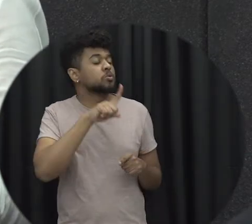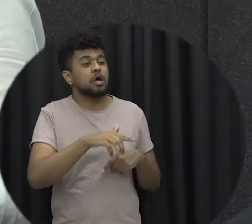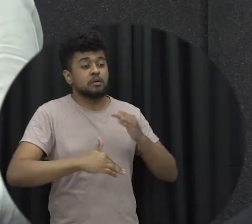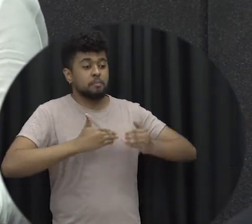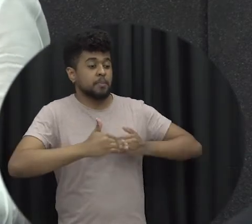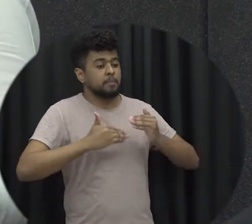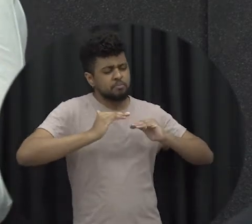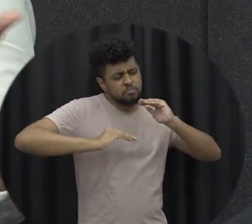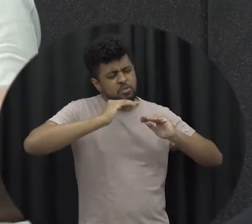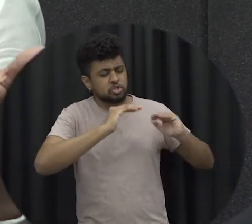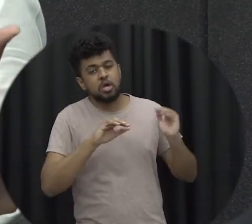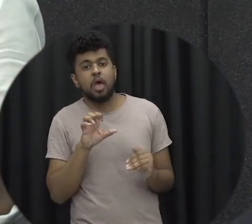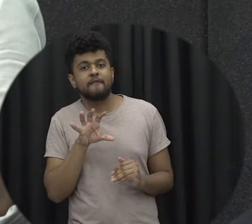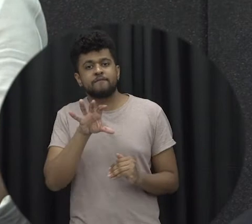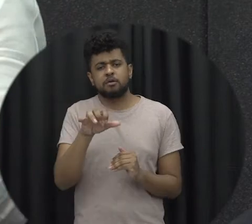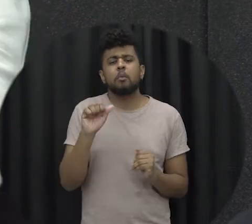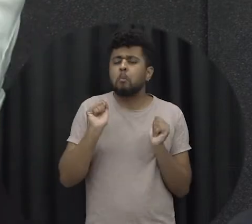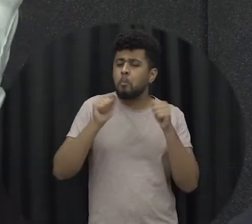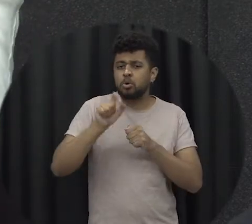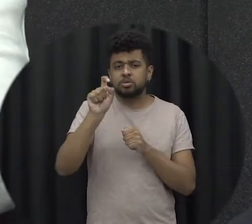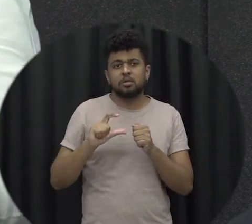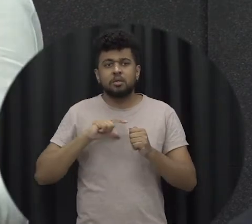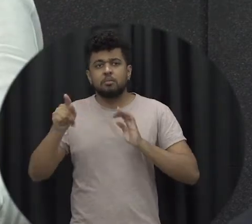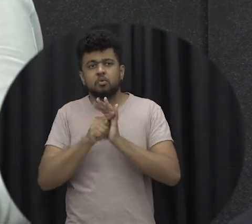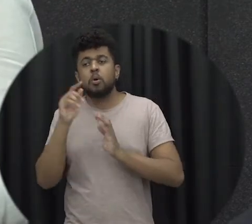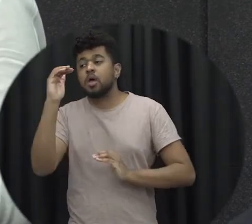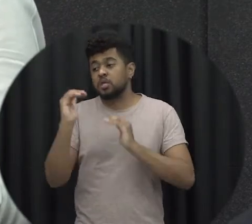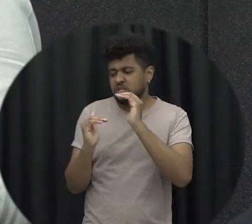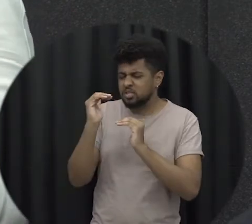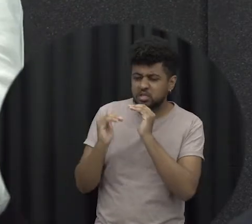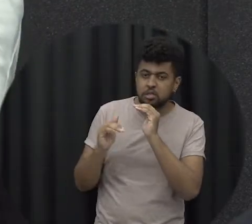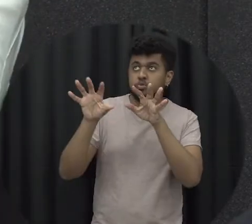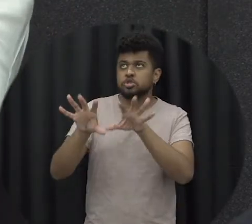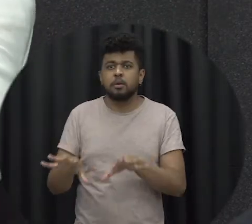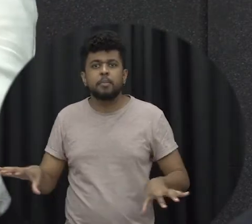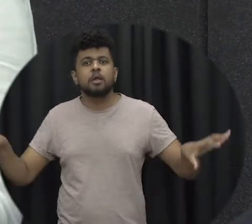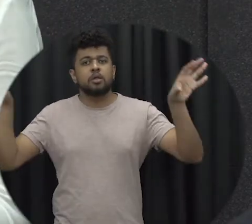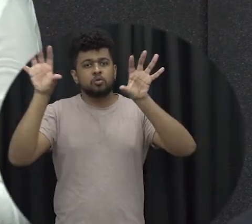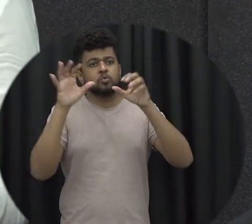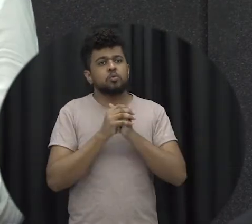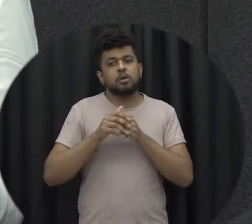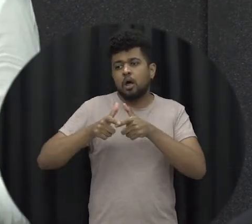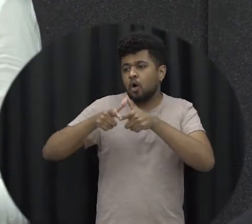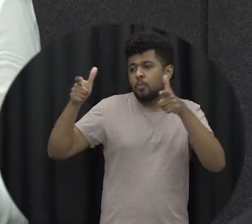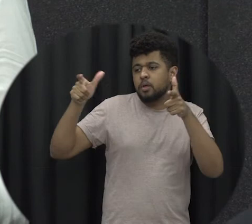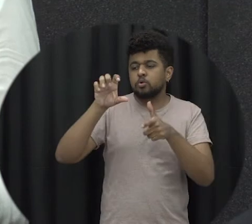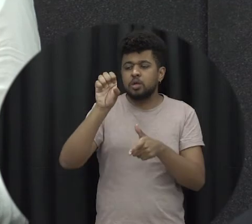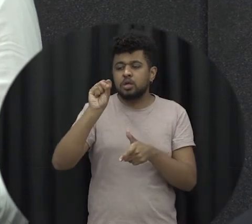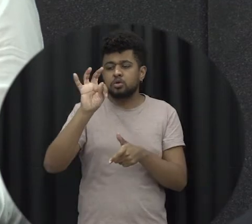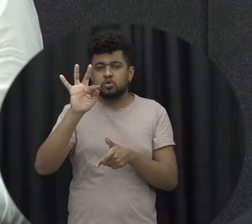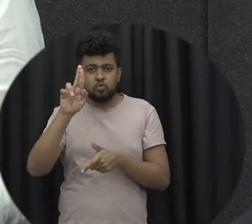ser que esse efeito é isso que a gente está tendo, né? Esse desequilíbrio de temperatura, esse aumento do efeito